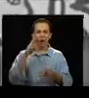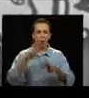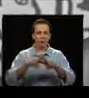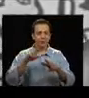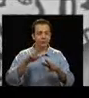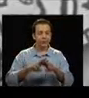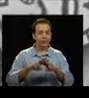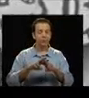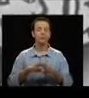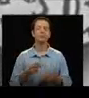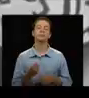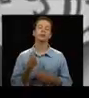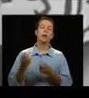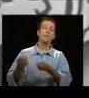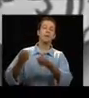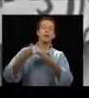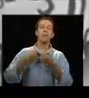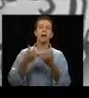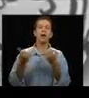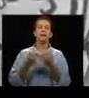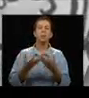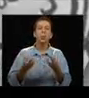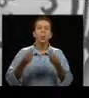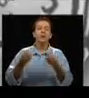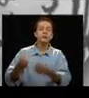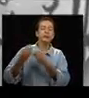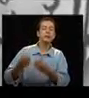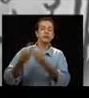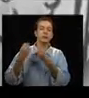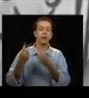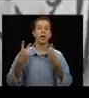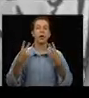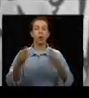O exílio, rapaz, o exílio me deu muito.